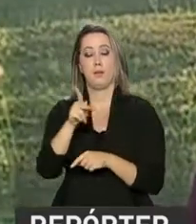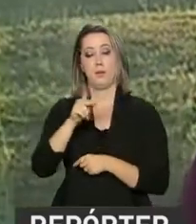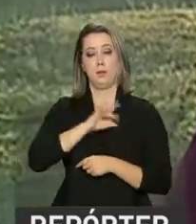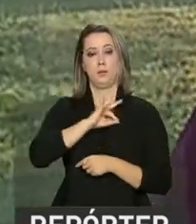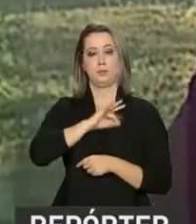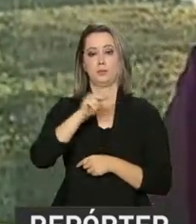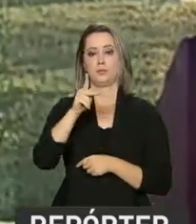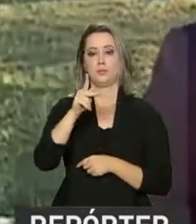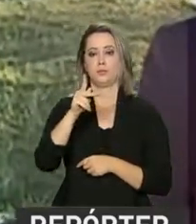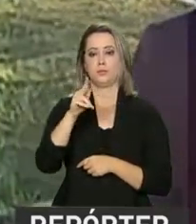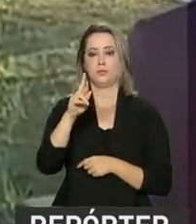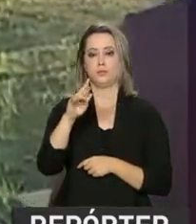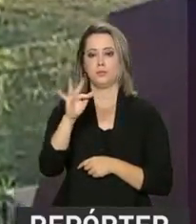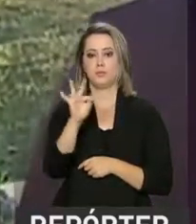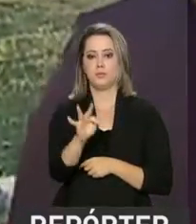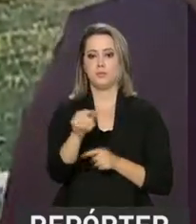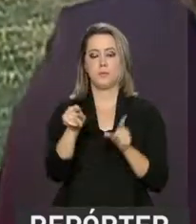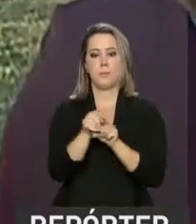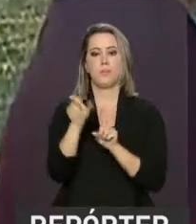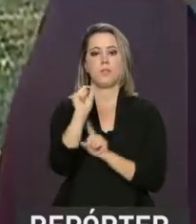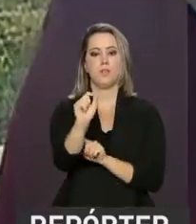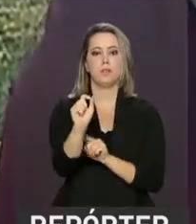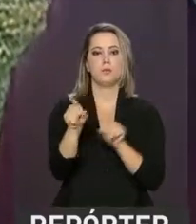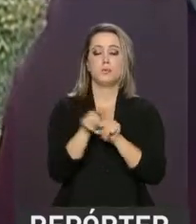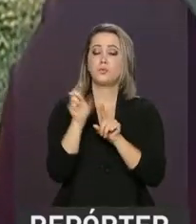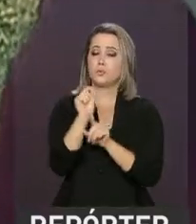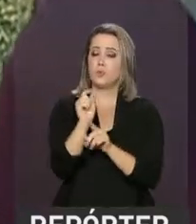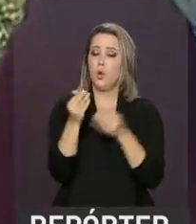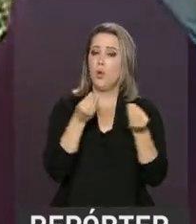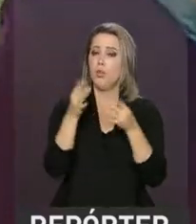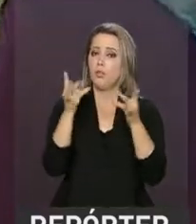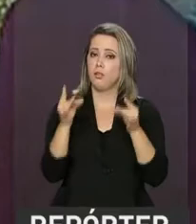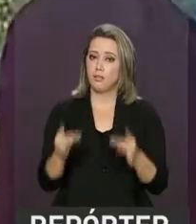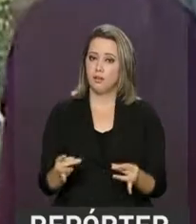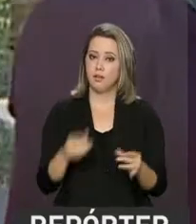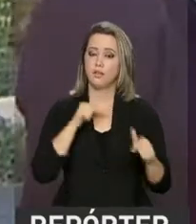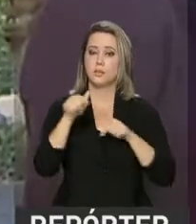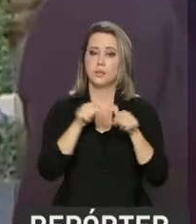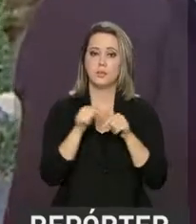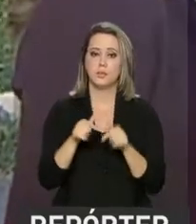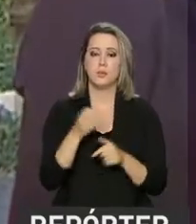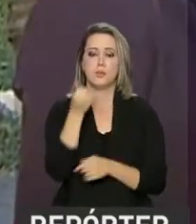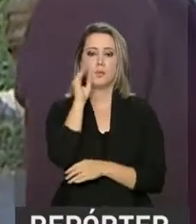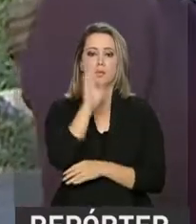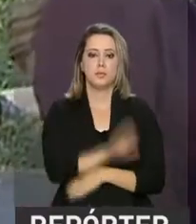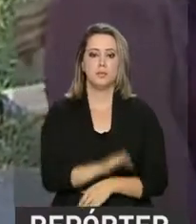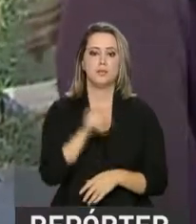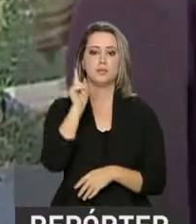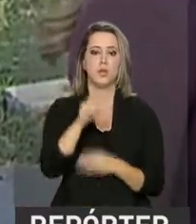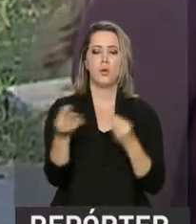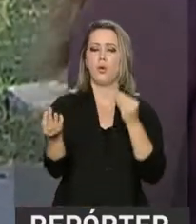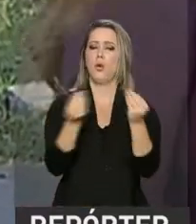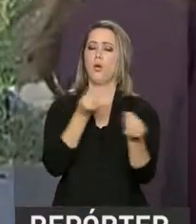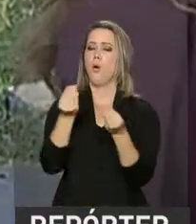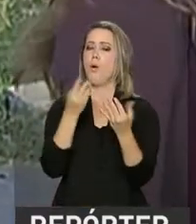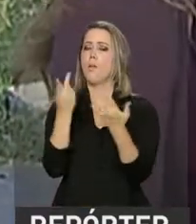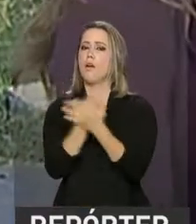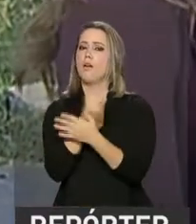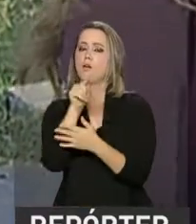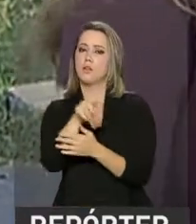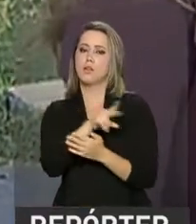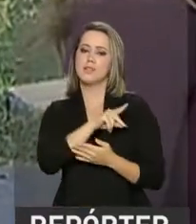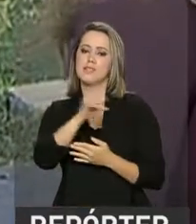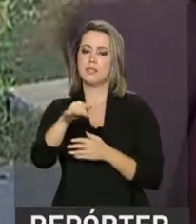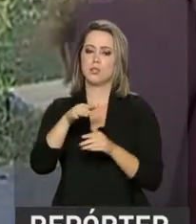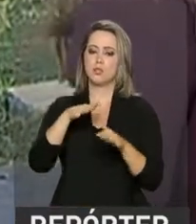diego brandão que vai dar mais detalhes a gente sobre a operação chego boa tarde é como que vai funcionar neste dia de